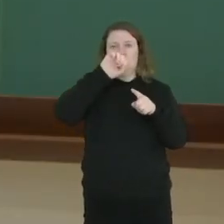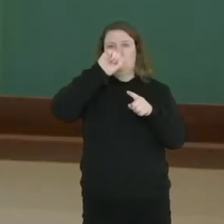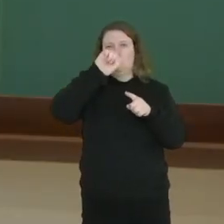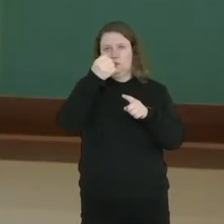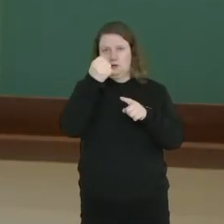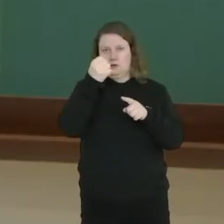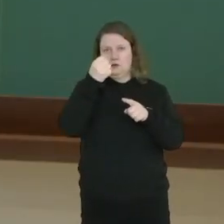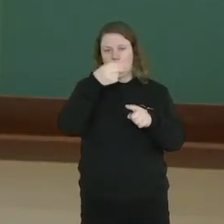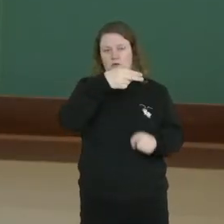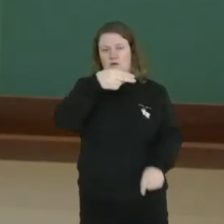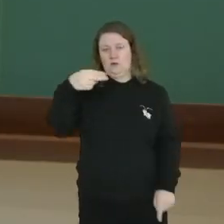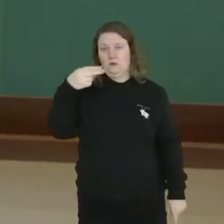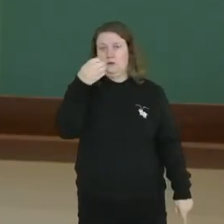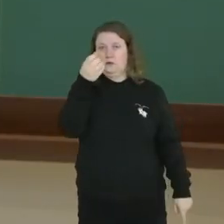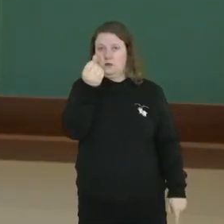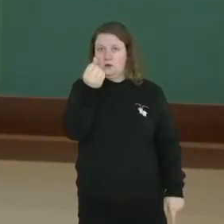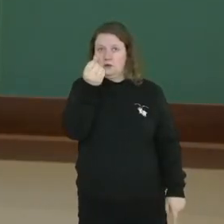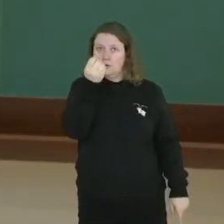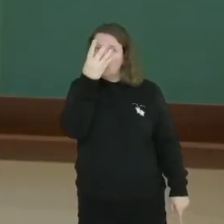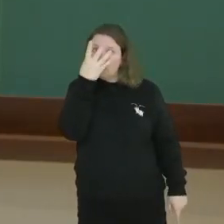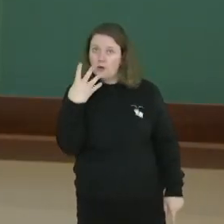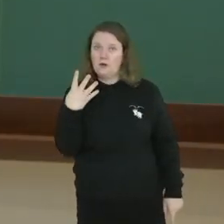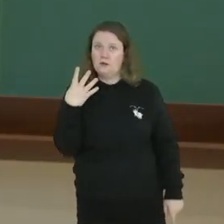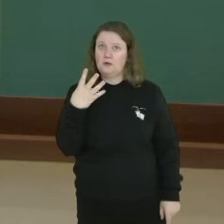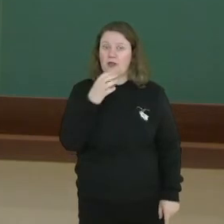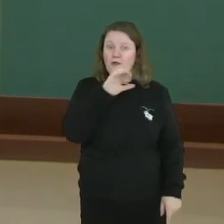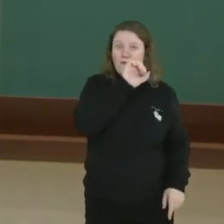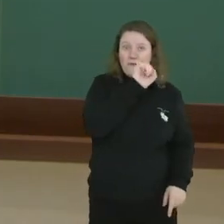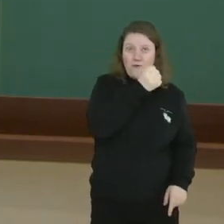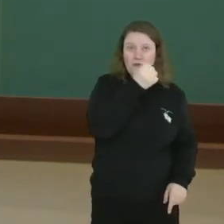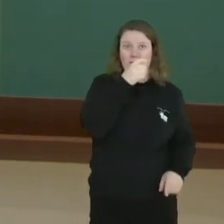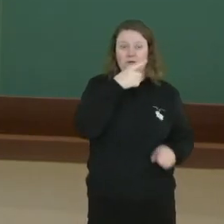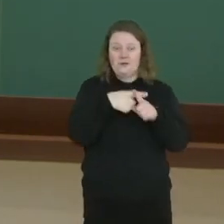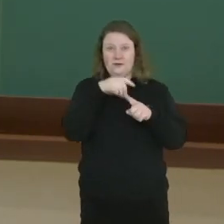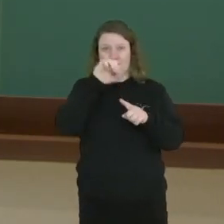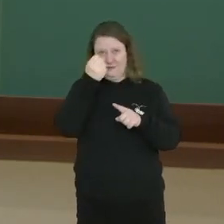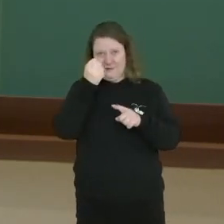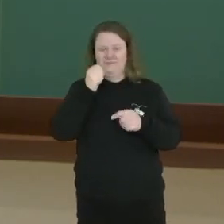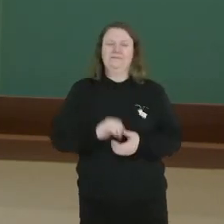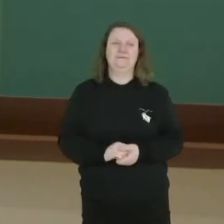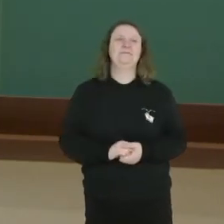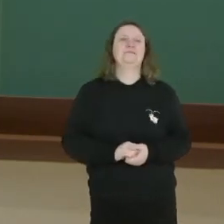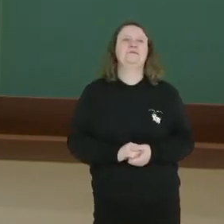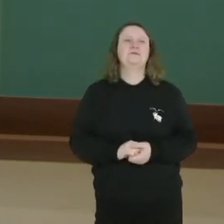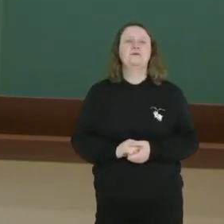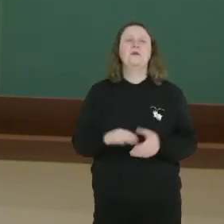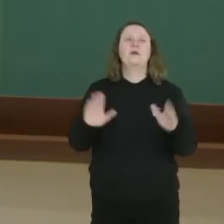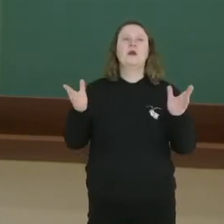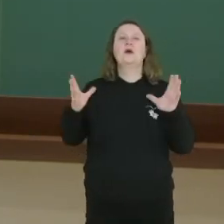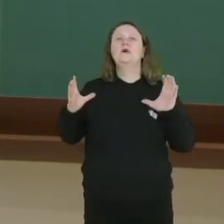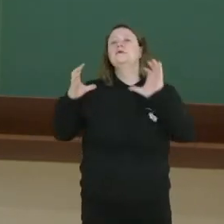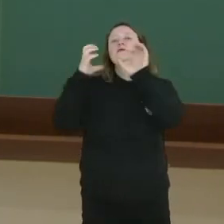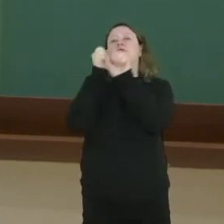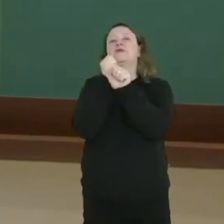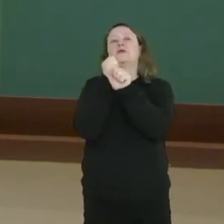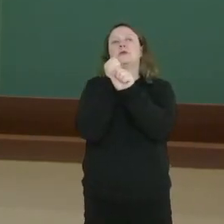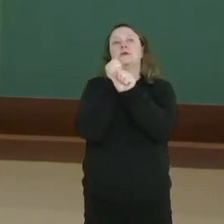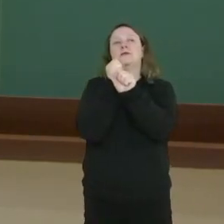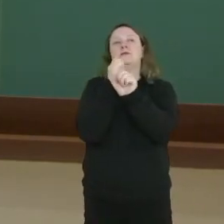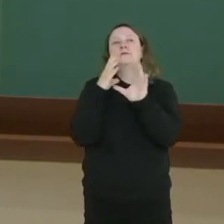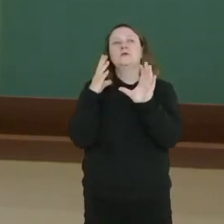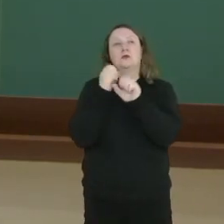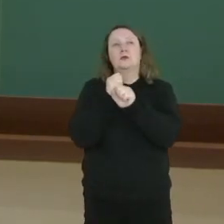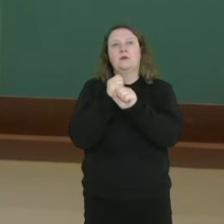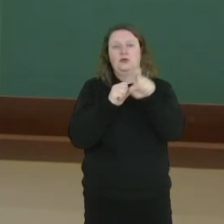64, e não é 16, tá bom? É 8 vezes 8. Então agora, o que eu faço com o x? Vai